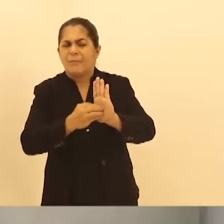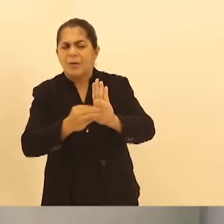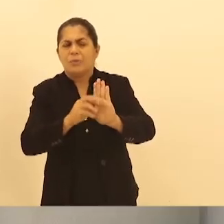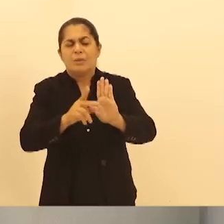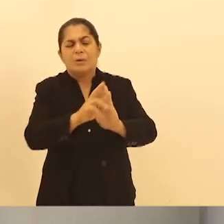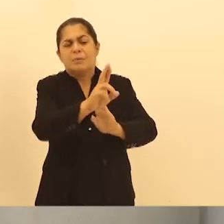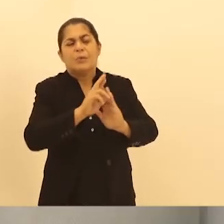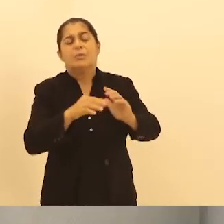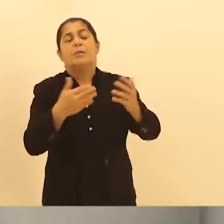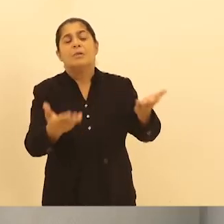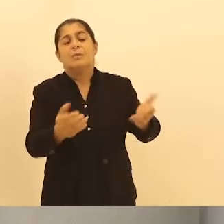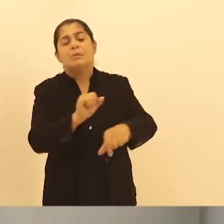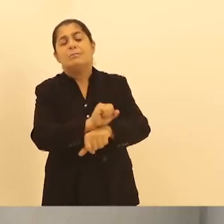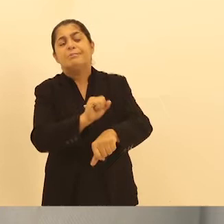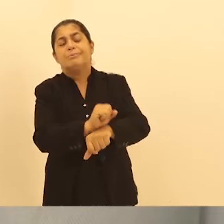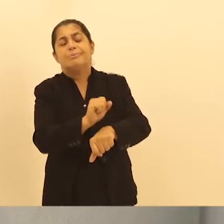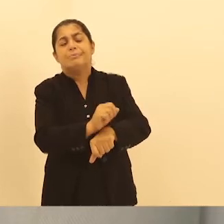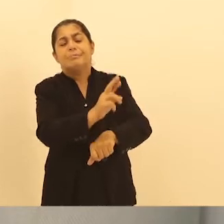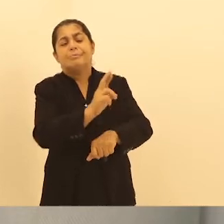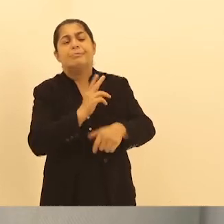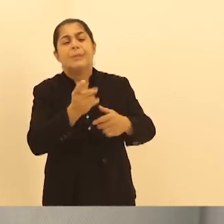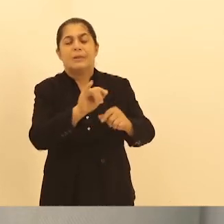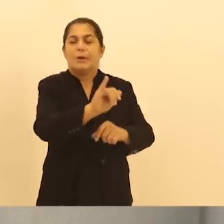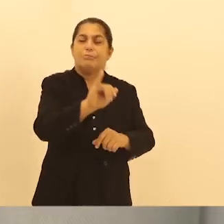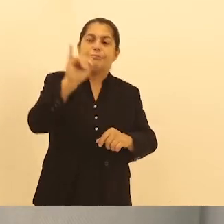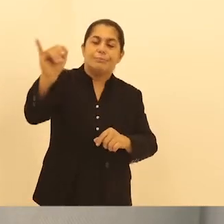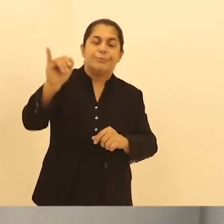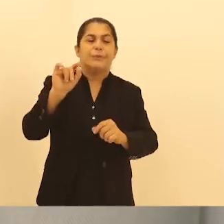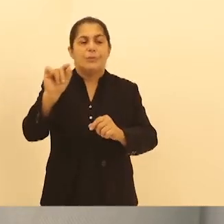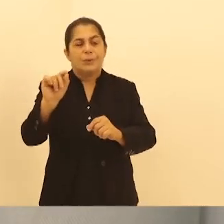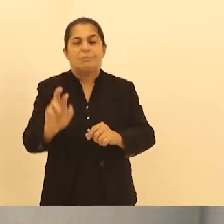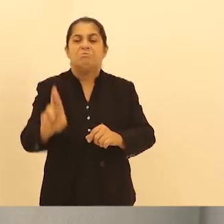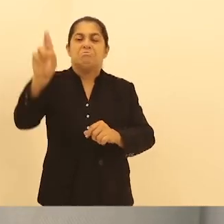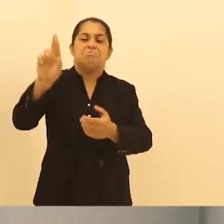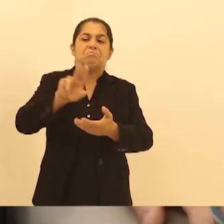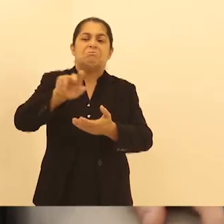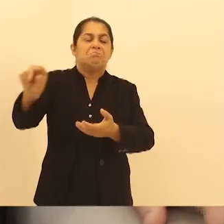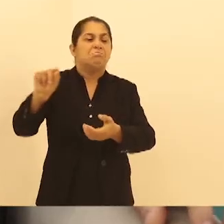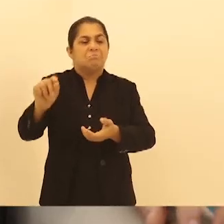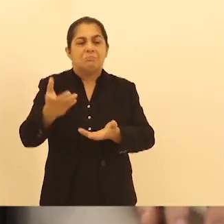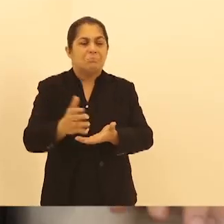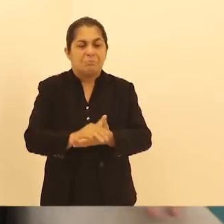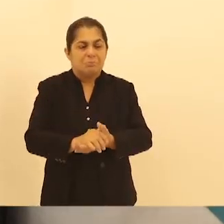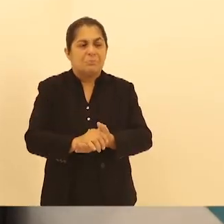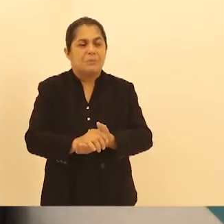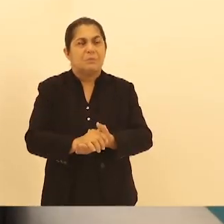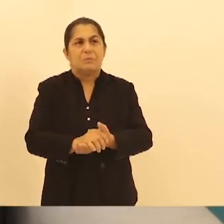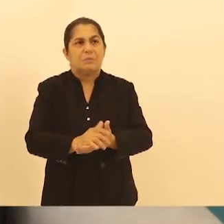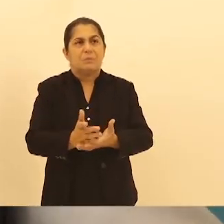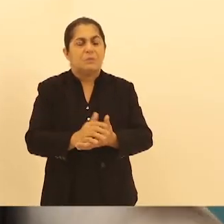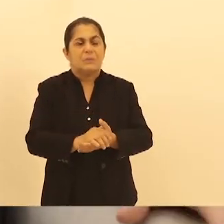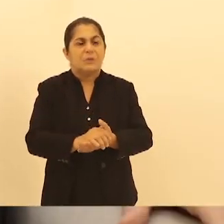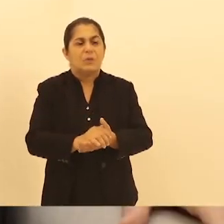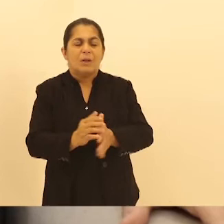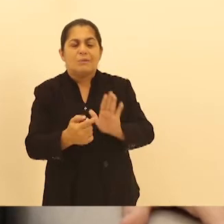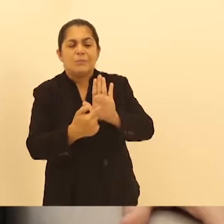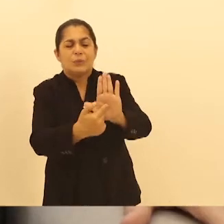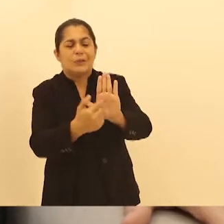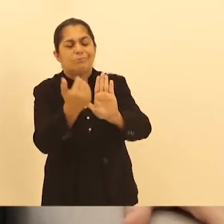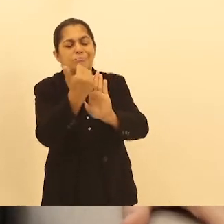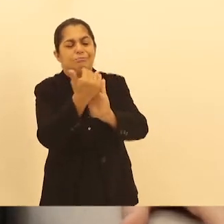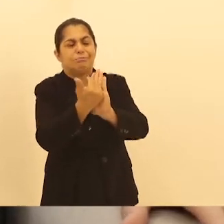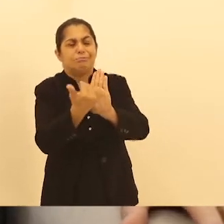resposta desejada daquilo a que ele queira apresentar